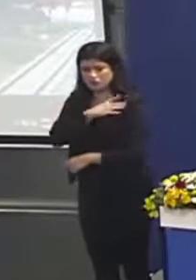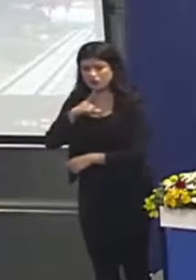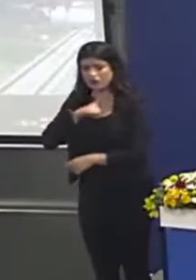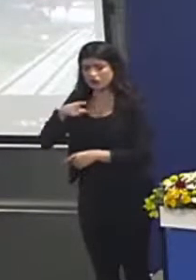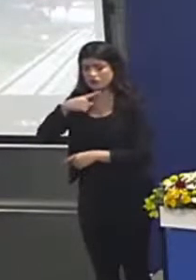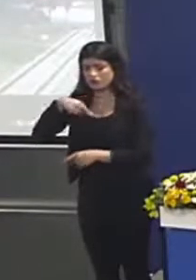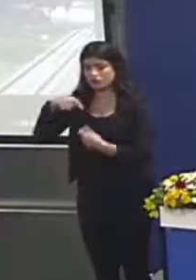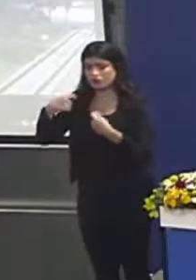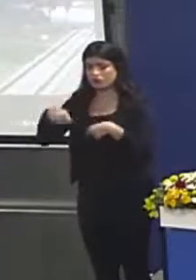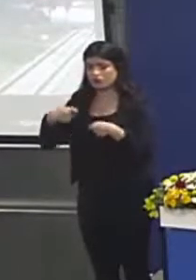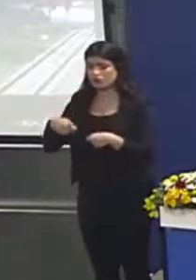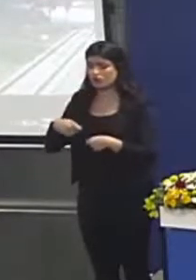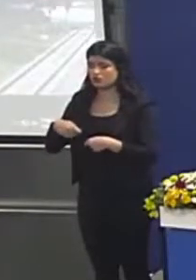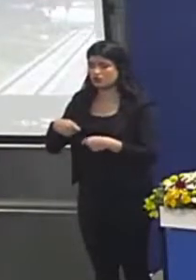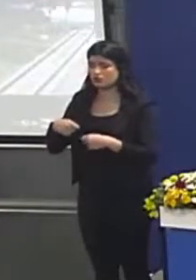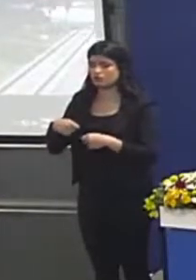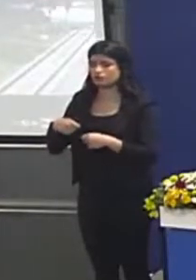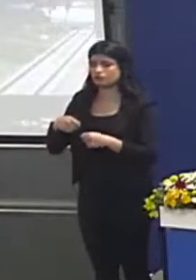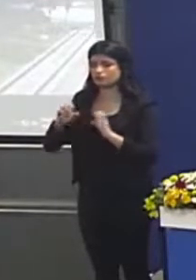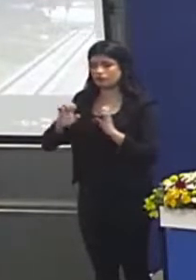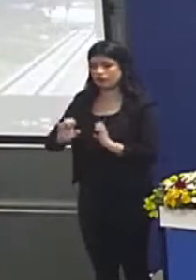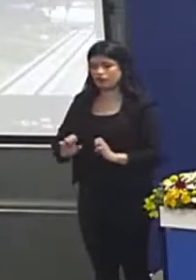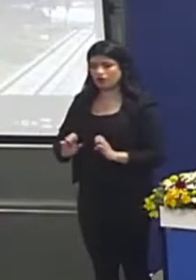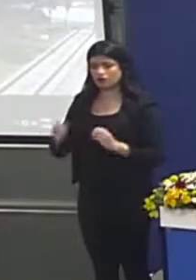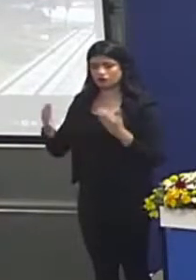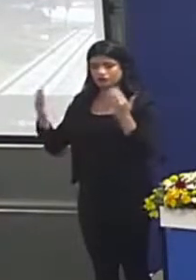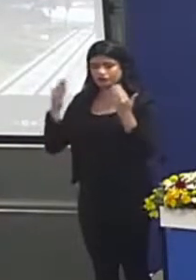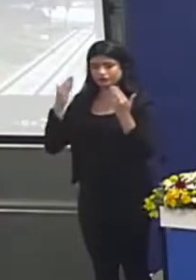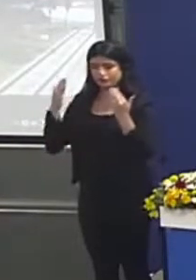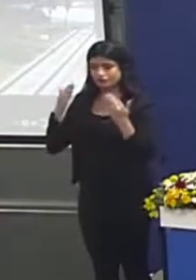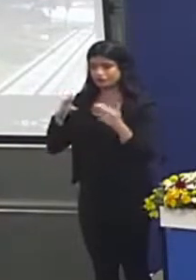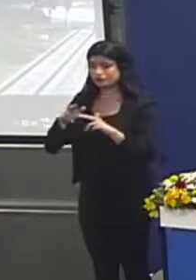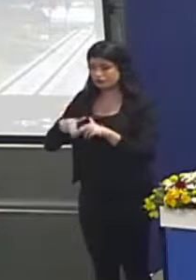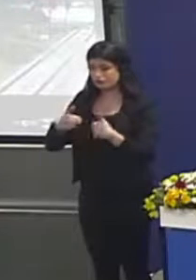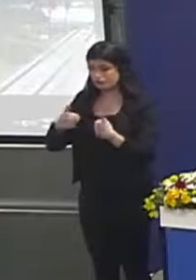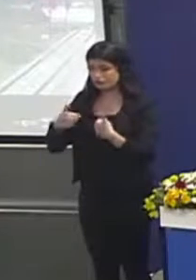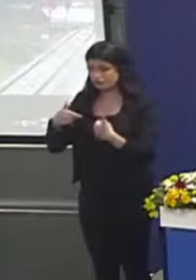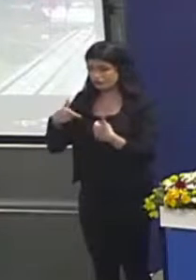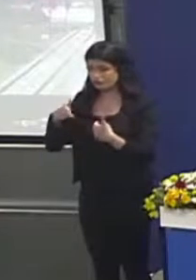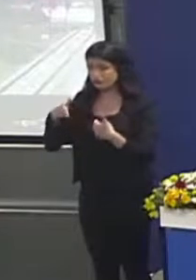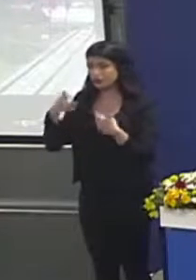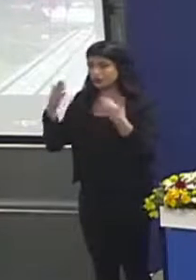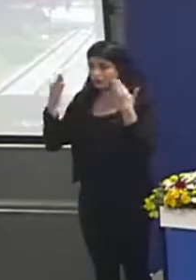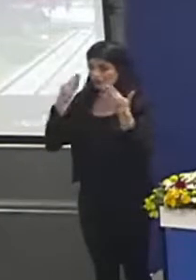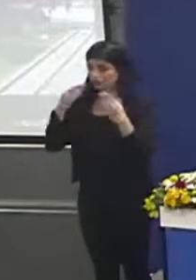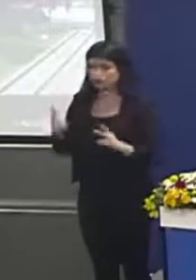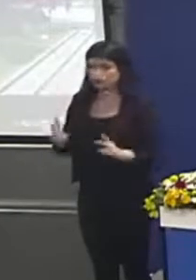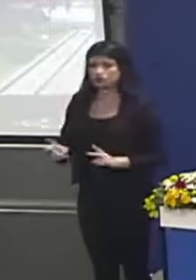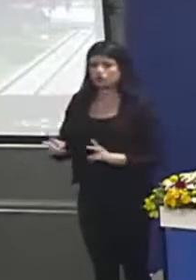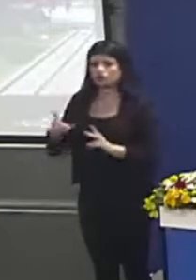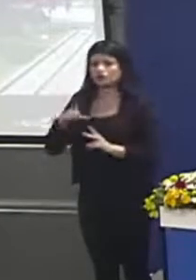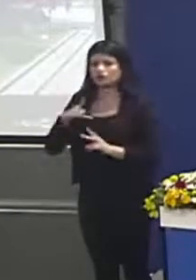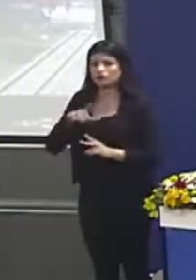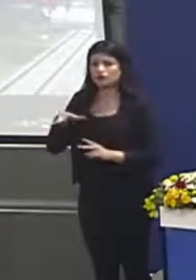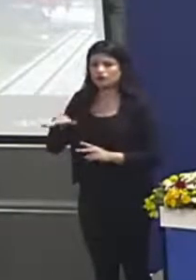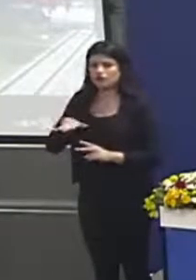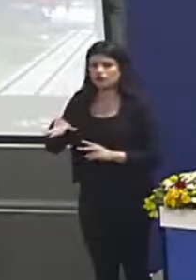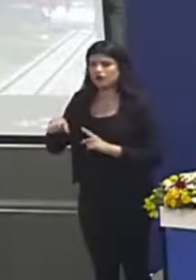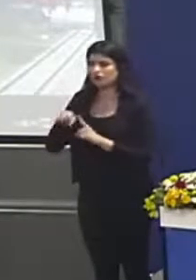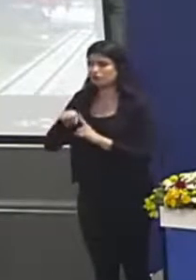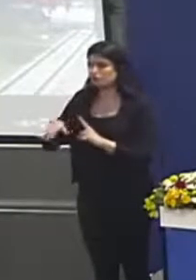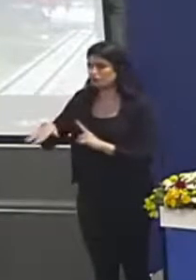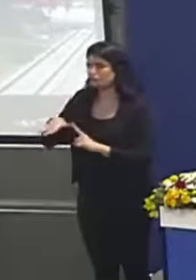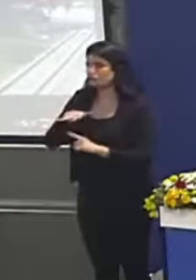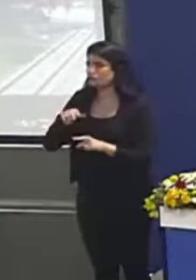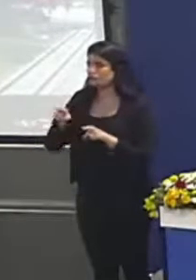de Ética Profissional das Psicólogas. Com isso, a psicologia continua a conquistar espaços na sociedade e